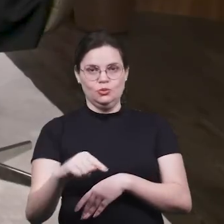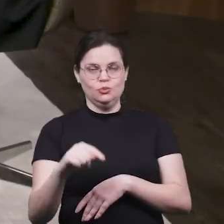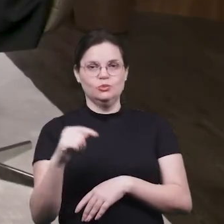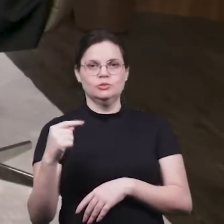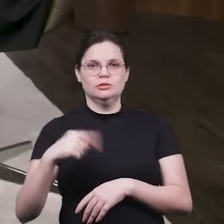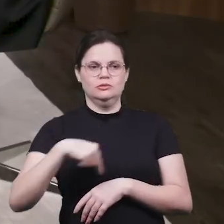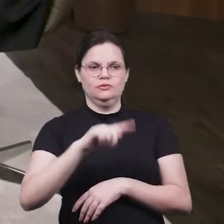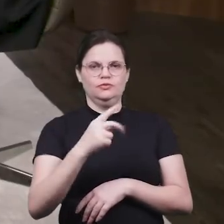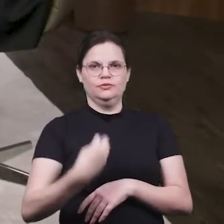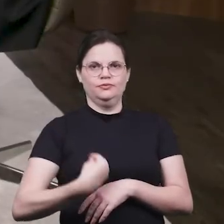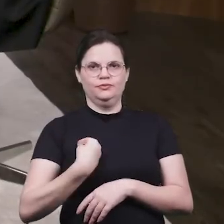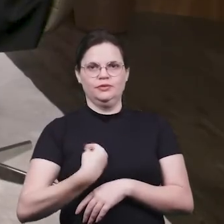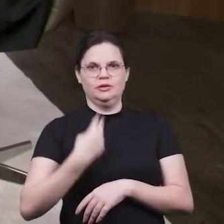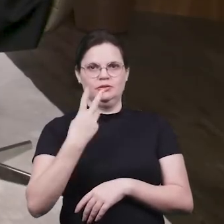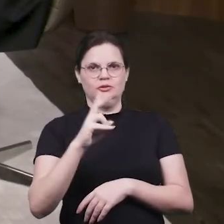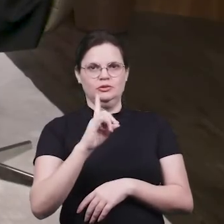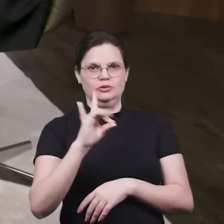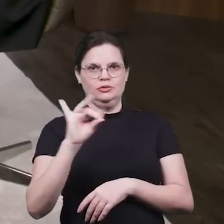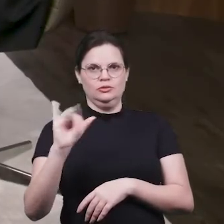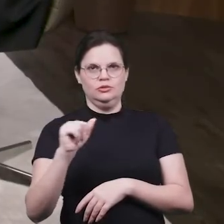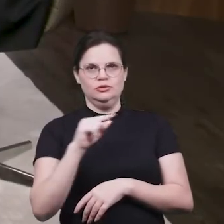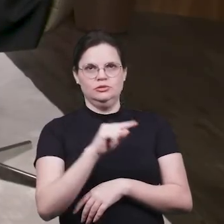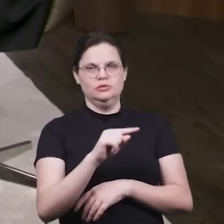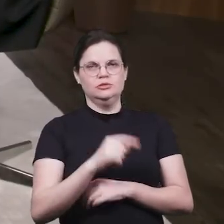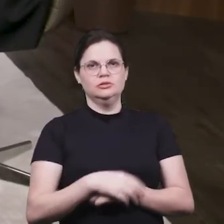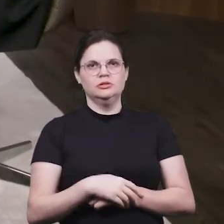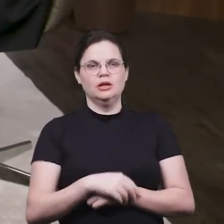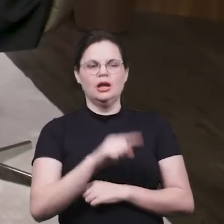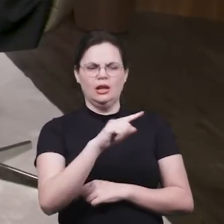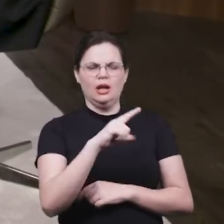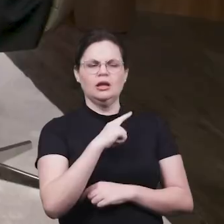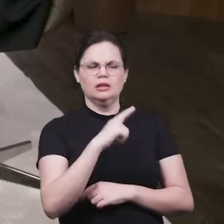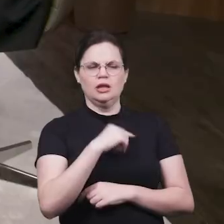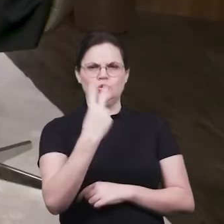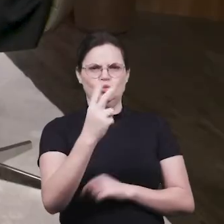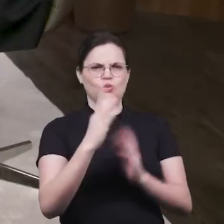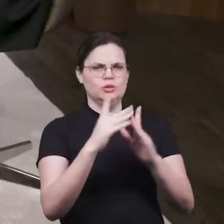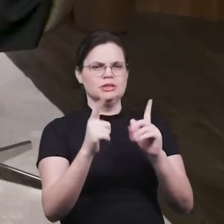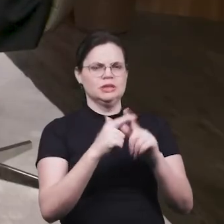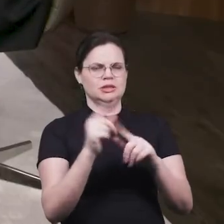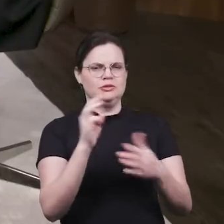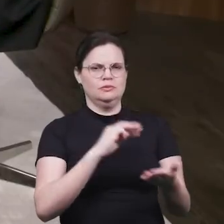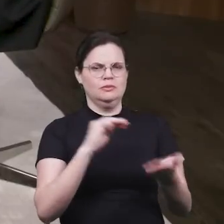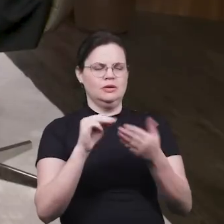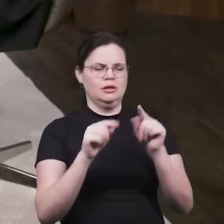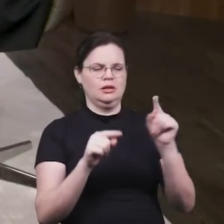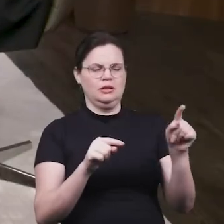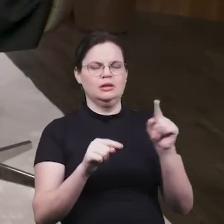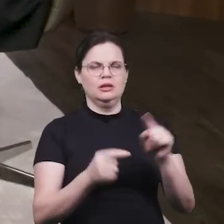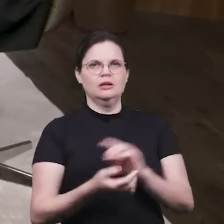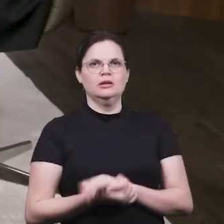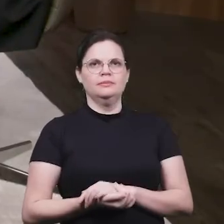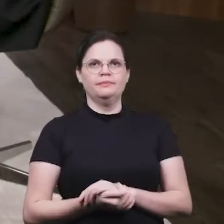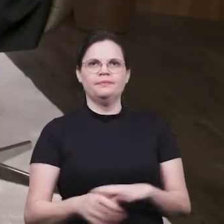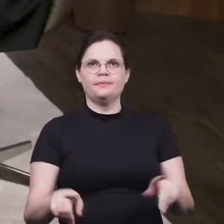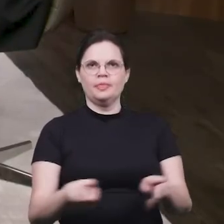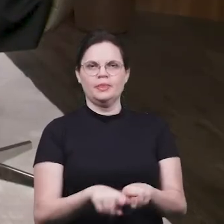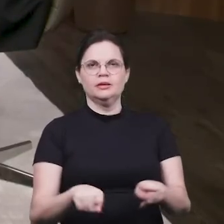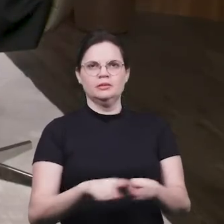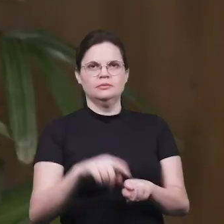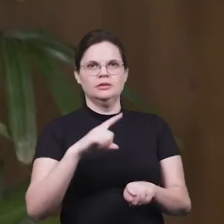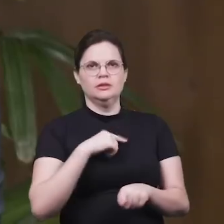passando 2 dias, hoje na região de Moscou já tem 2 igrejas lá firmes na obra, além de várias